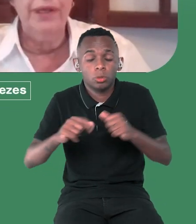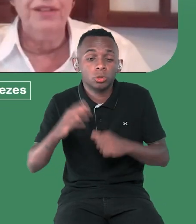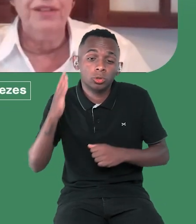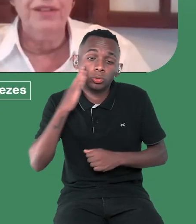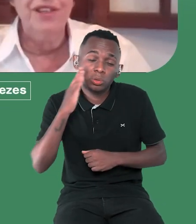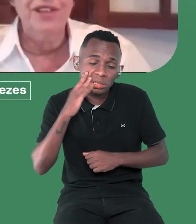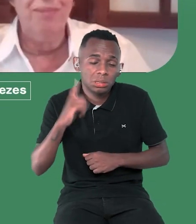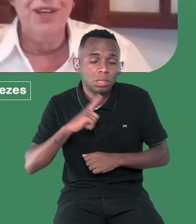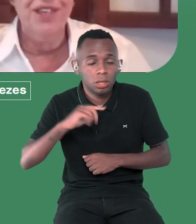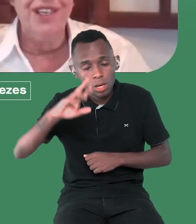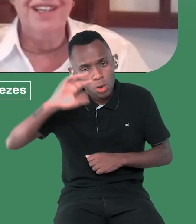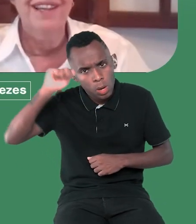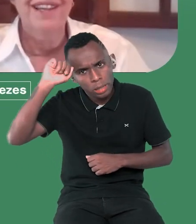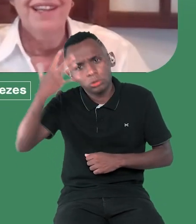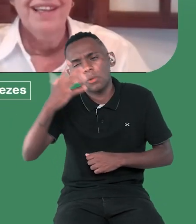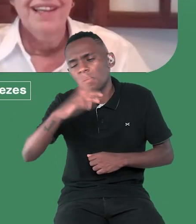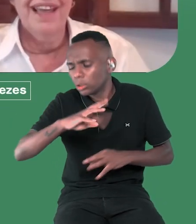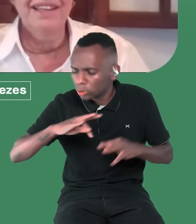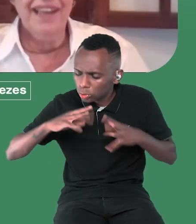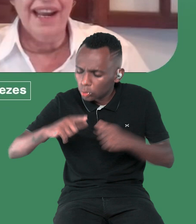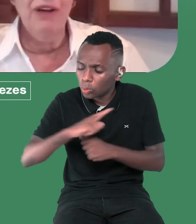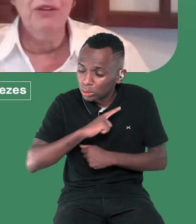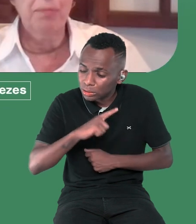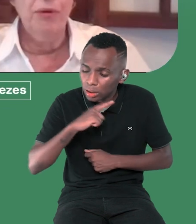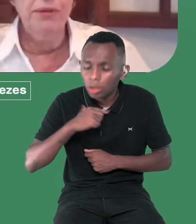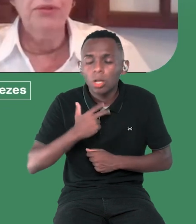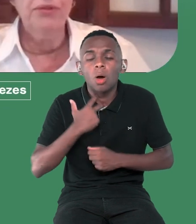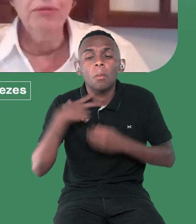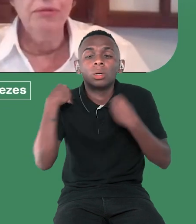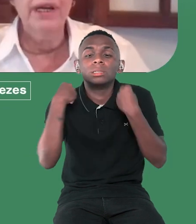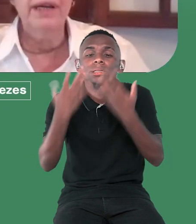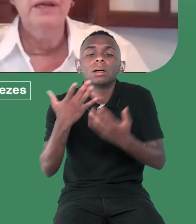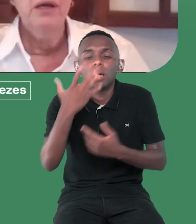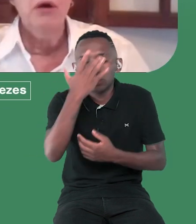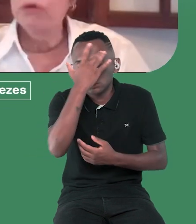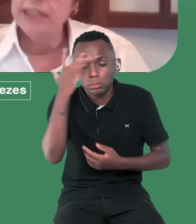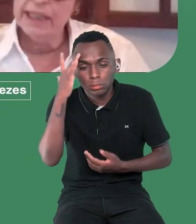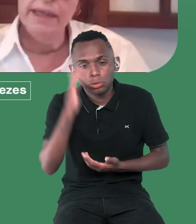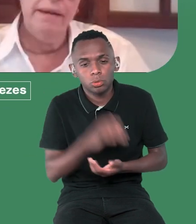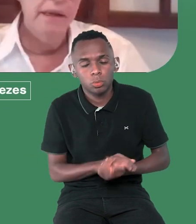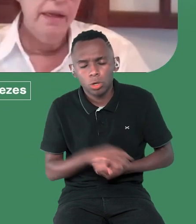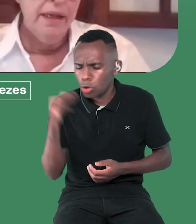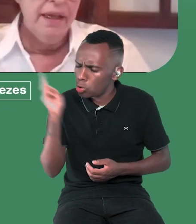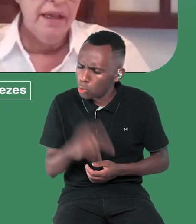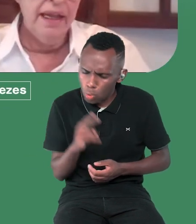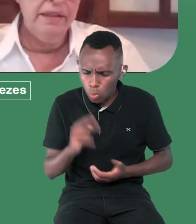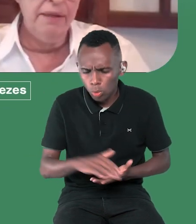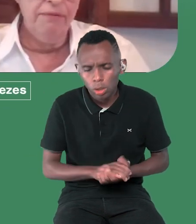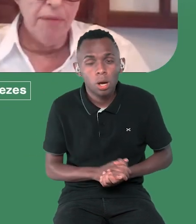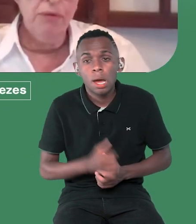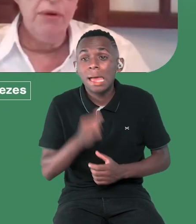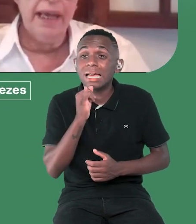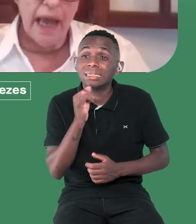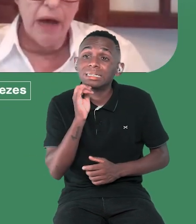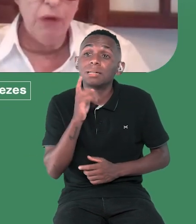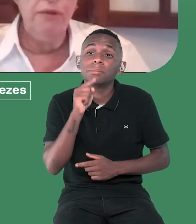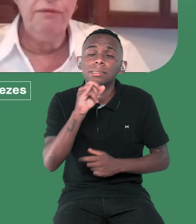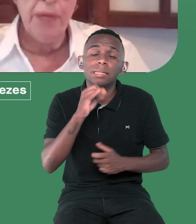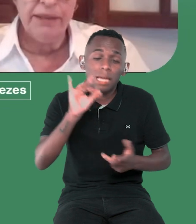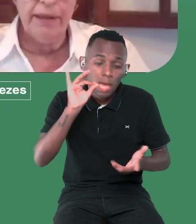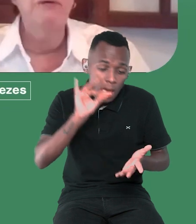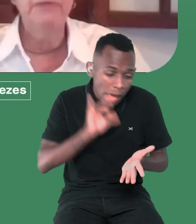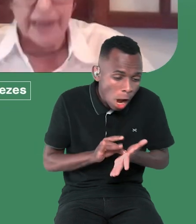e da poesia que se coloca como uma possibilidade para o outro inventar e criar também. O seu próprio pássaro, descobrir o seu